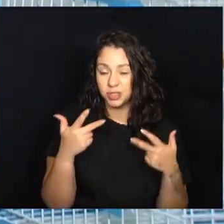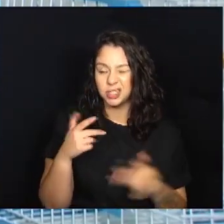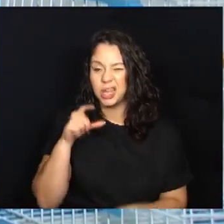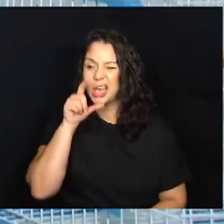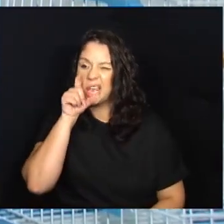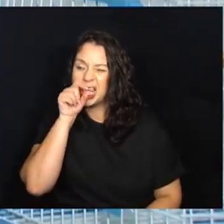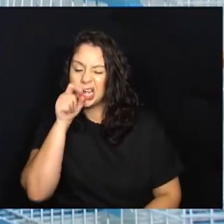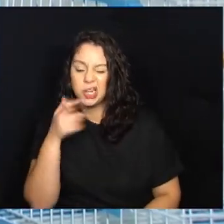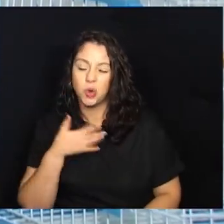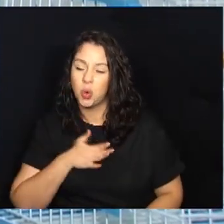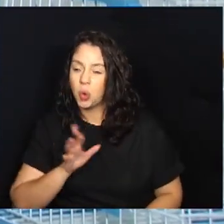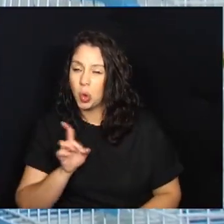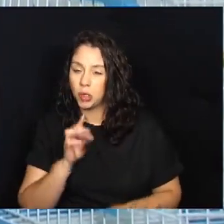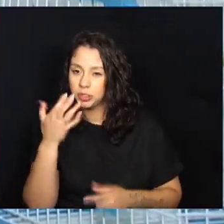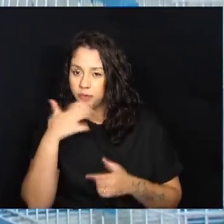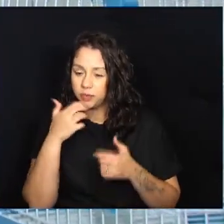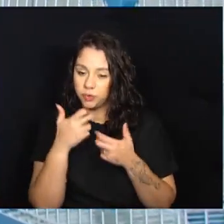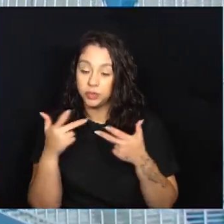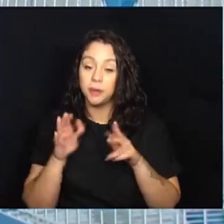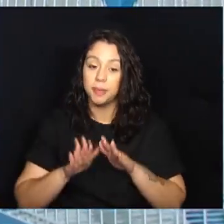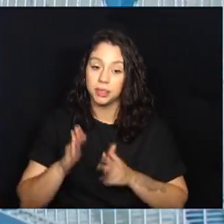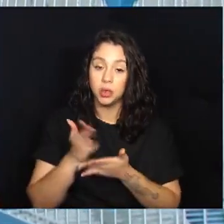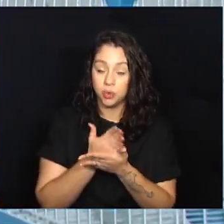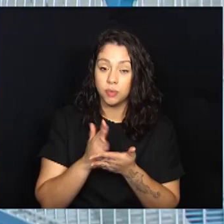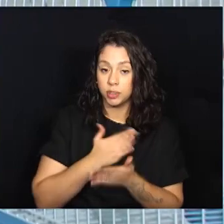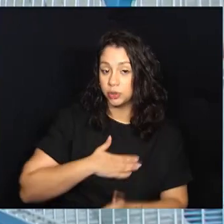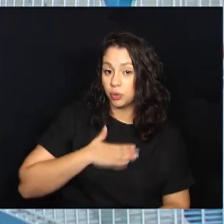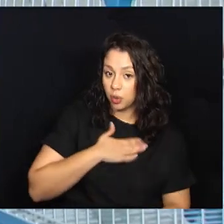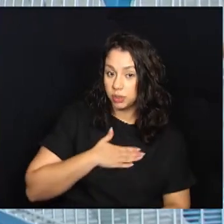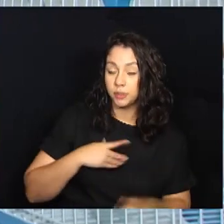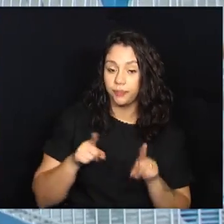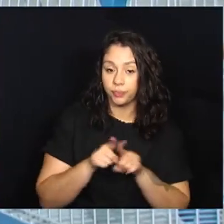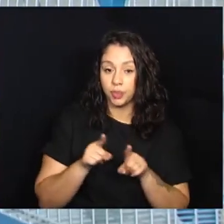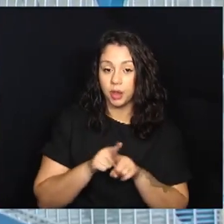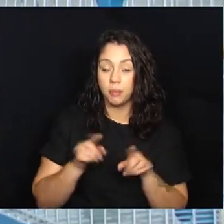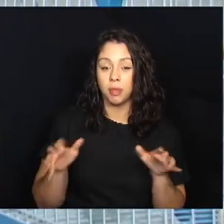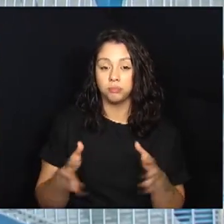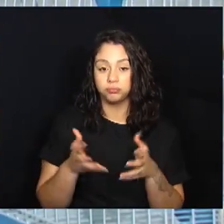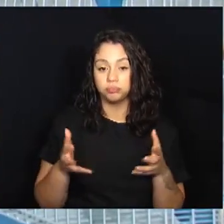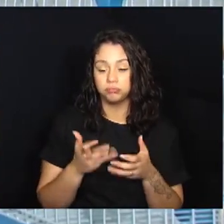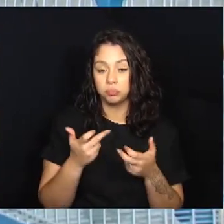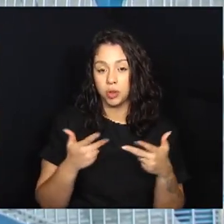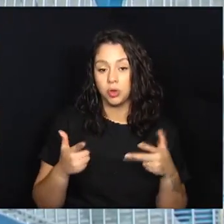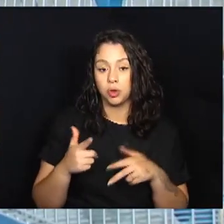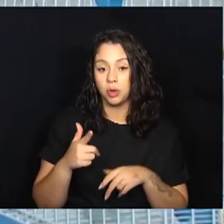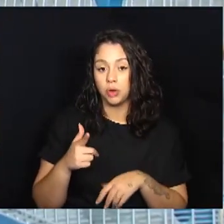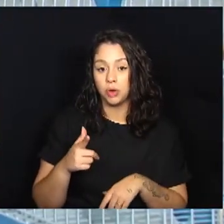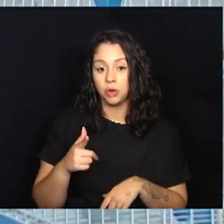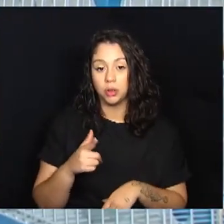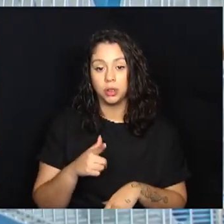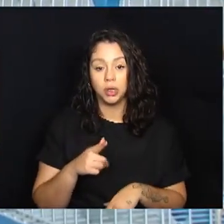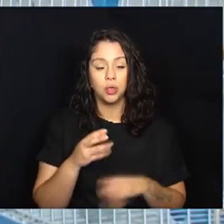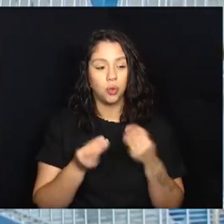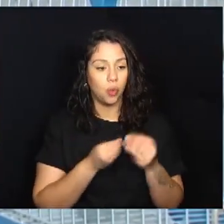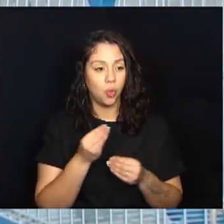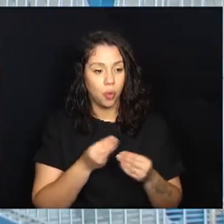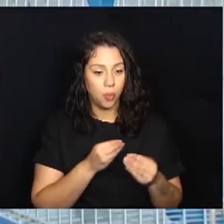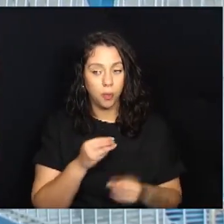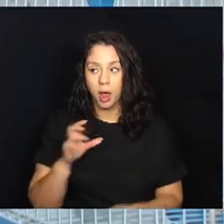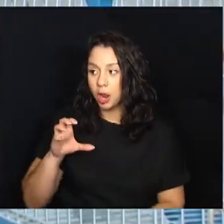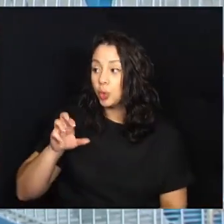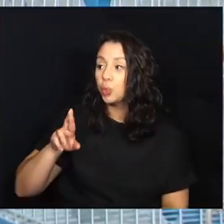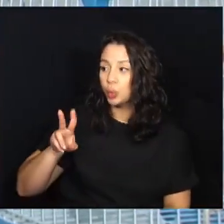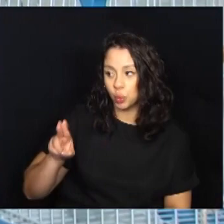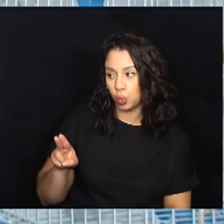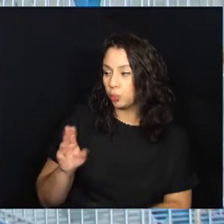frutas, mas algumas aceitam sim. Legumes pode ser oferecido cru. Cru. A gente pede para